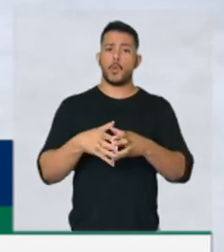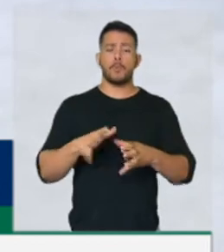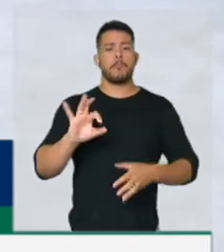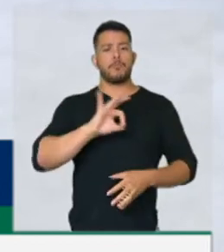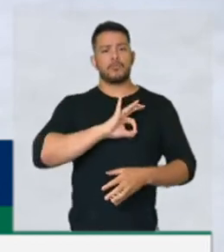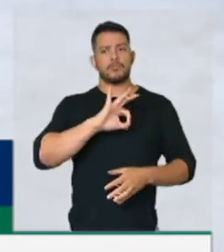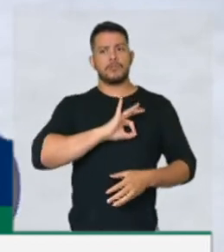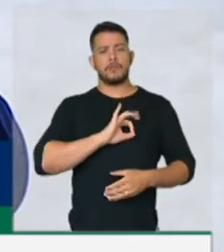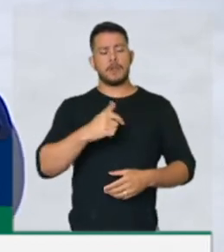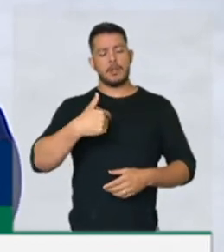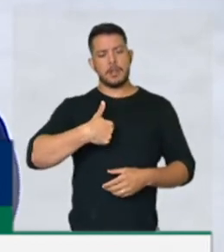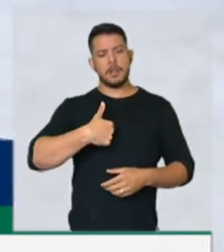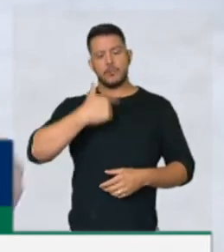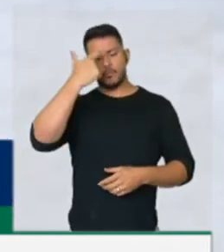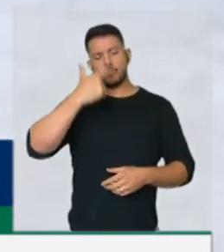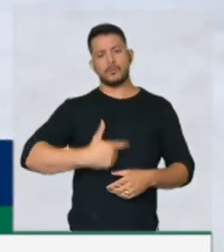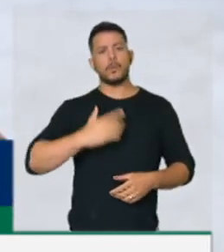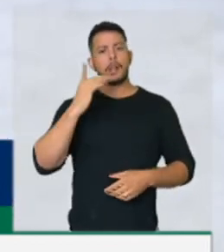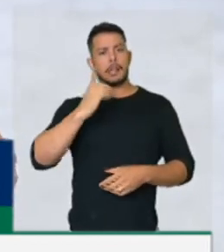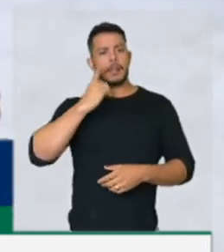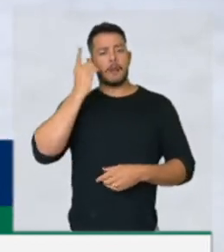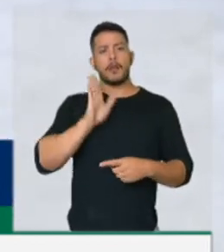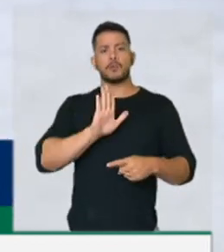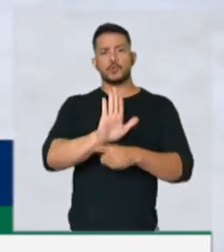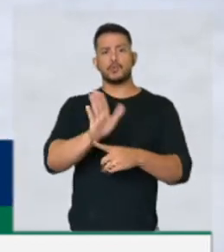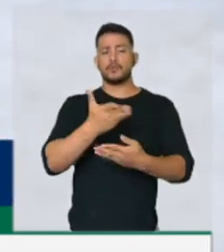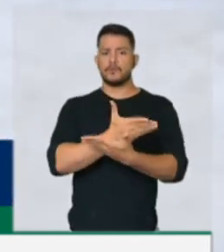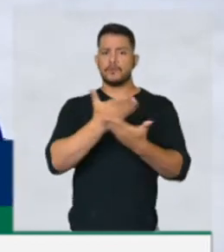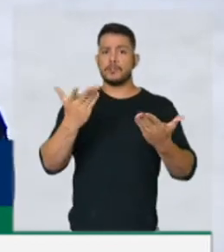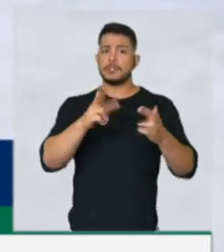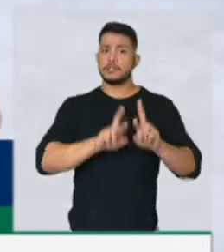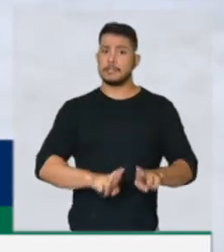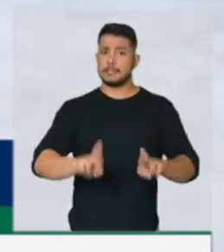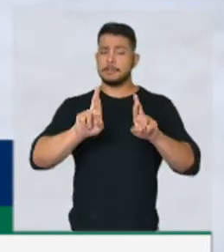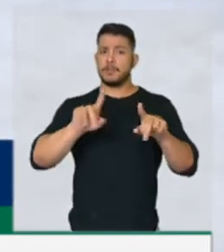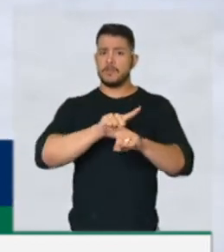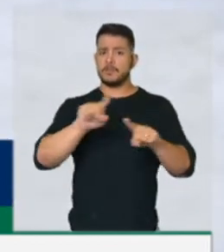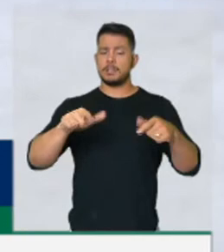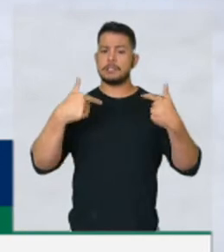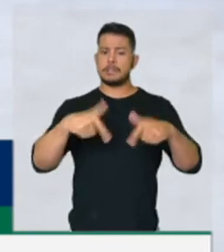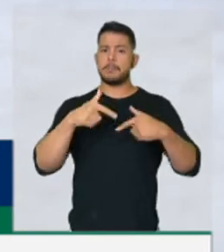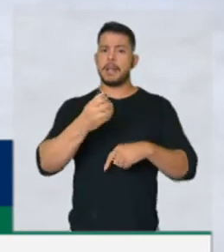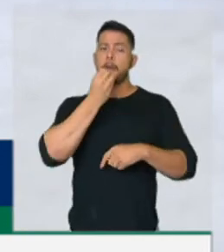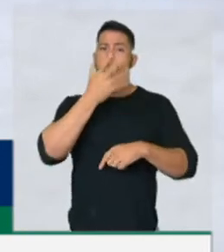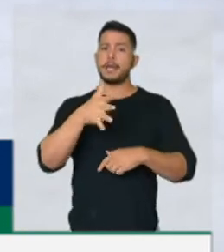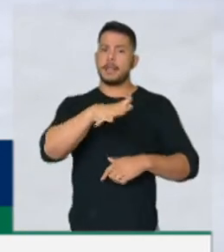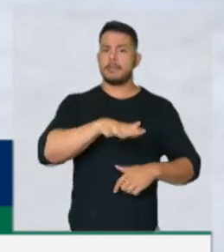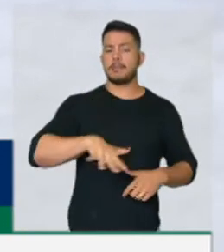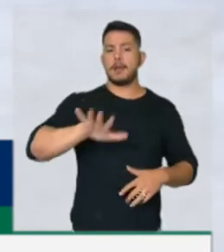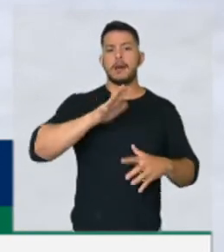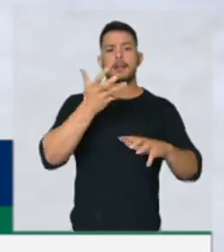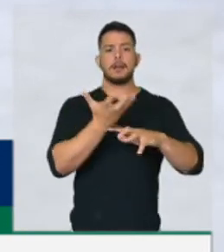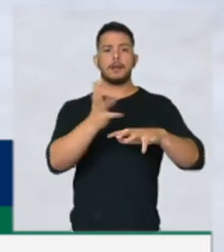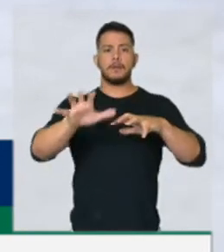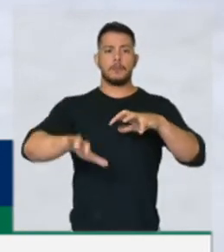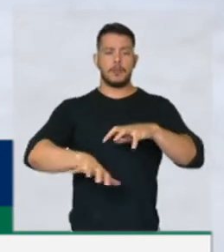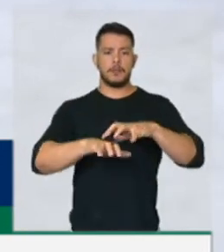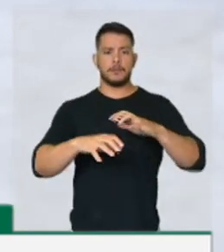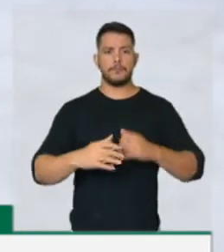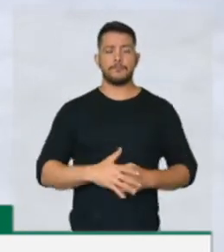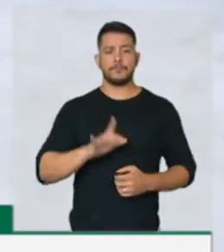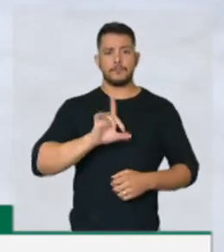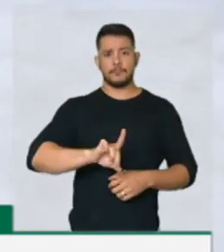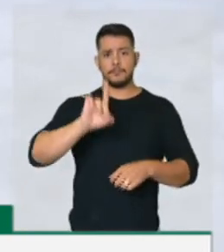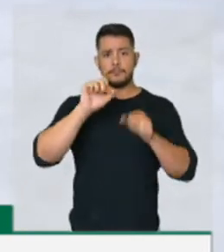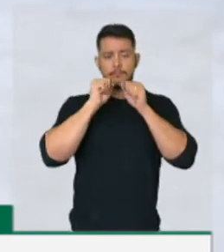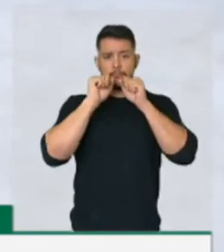este deputado e desejo a todos muito bom trabalho na área ambiental. Fiquem com Deus e até a próxima oportunidade.